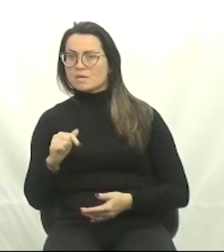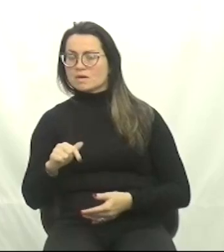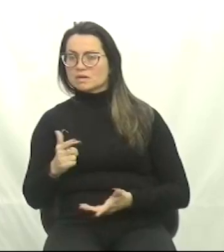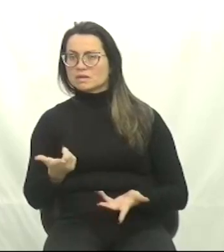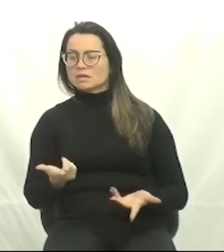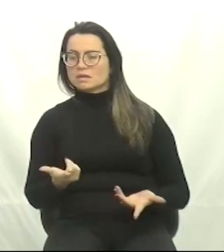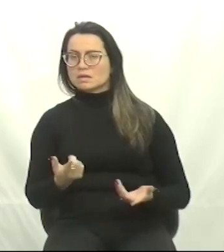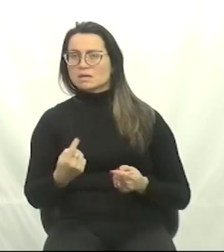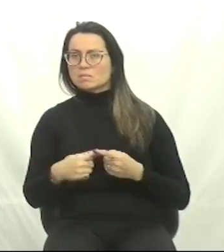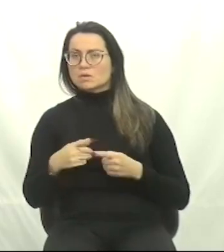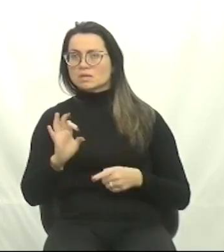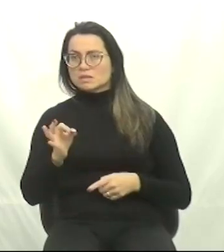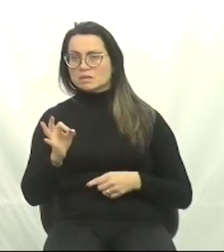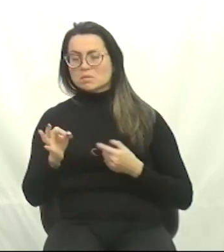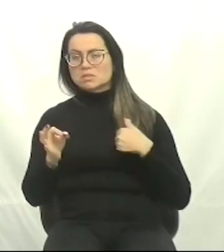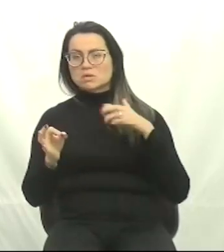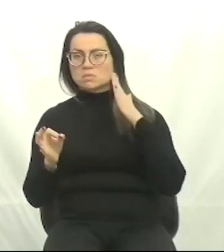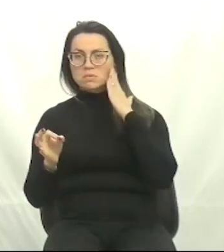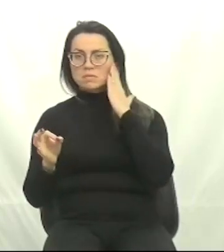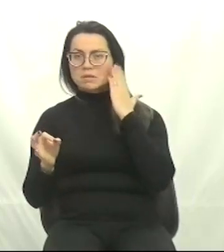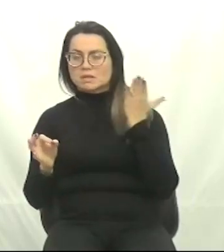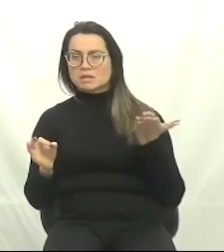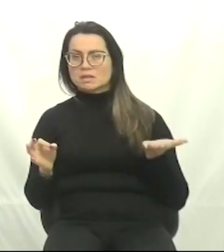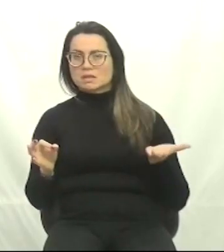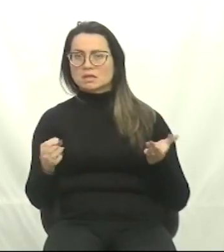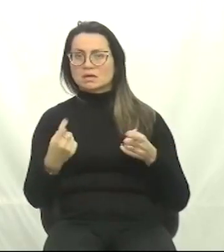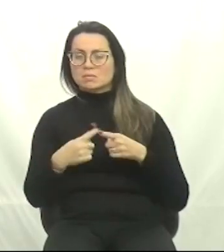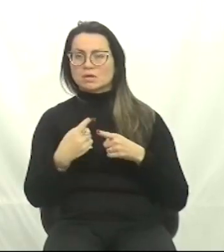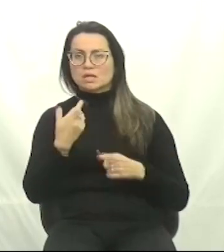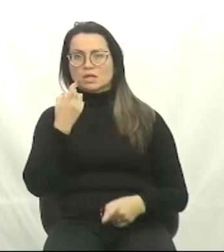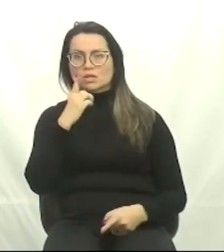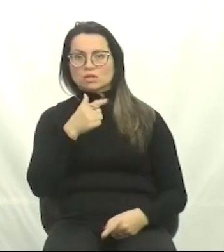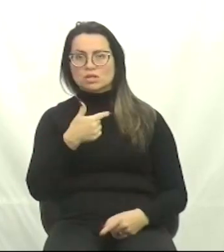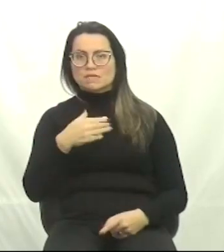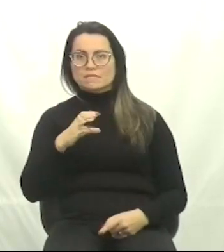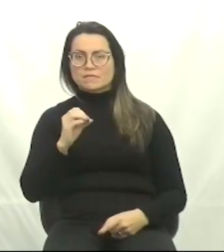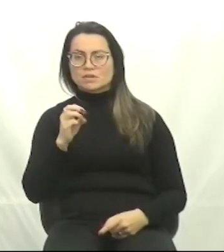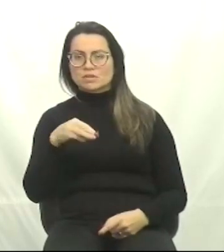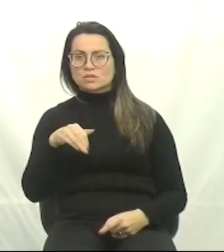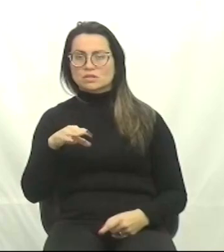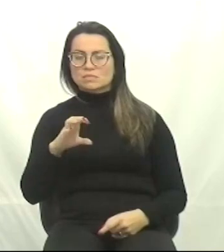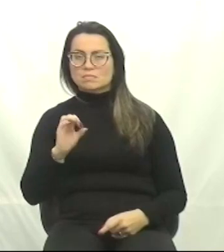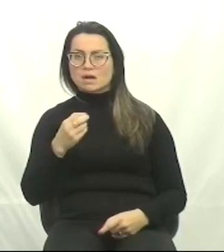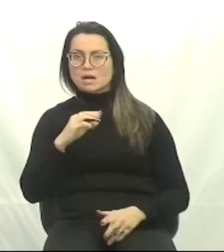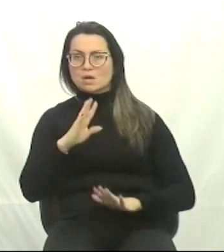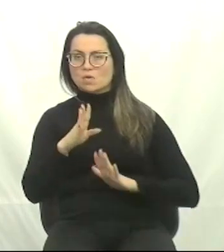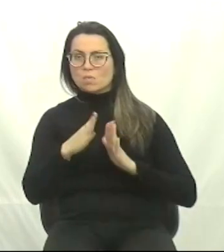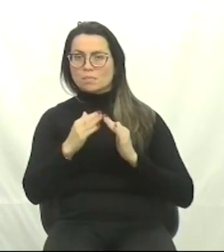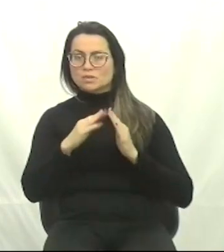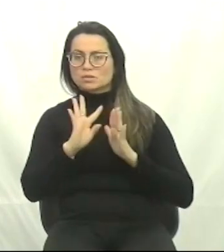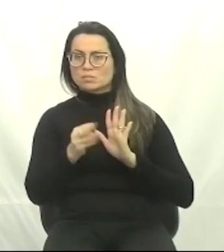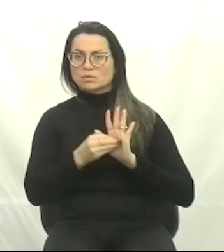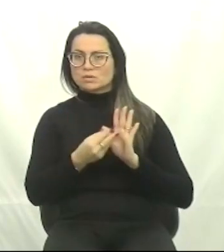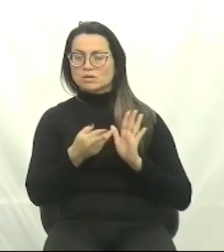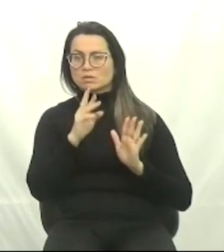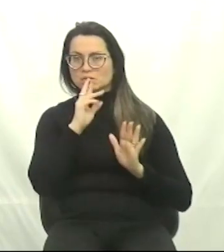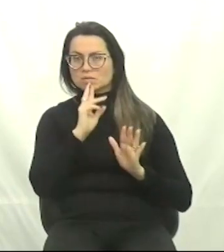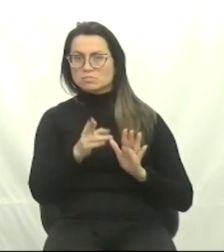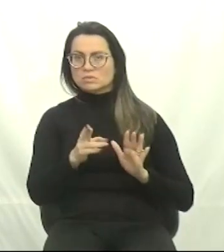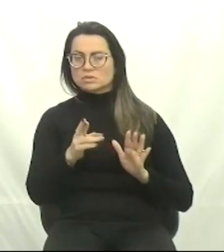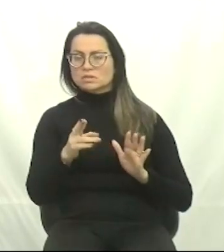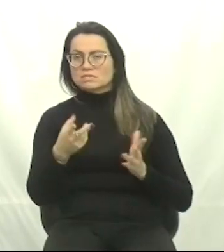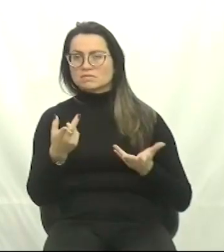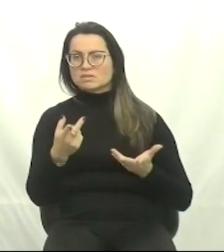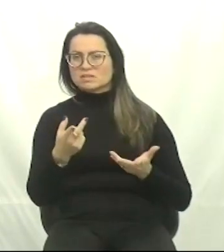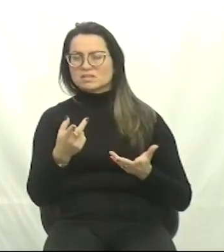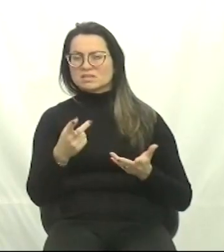com certeza eu estaria de olho, porque no dia 20 de março eu protocolei aquele requerimento e que a resposta, inclusive, foi muito